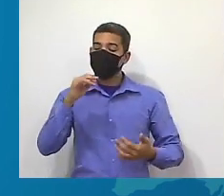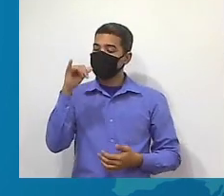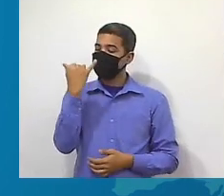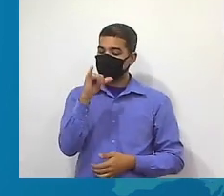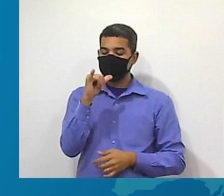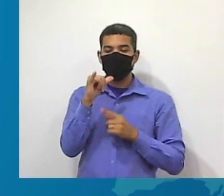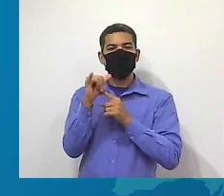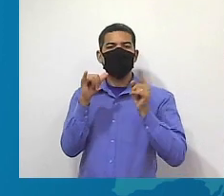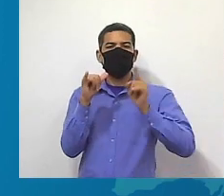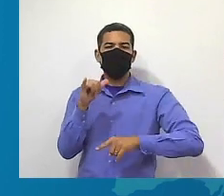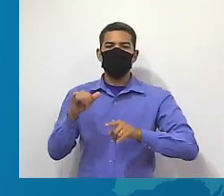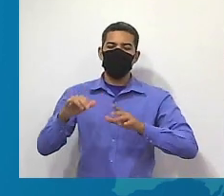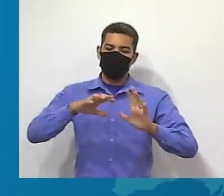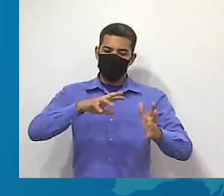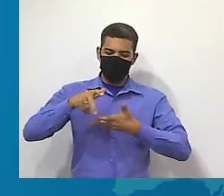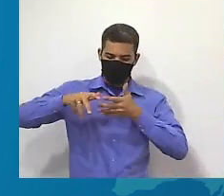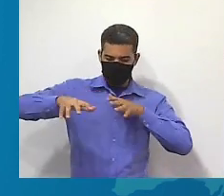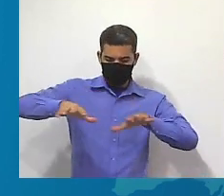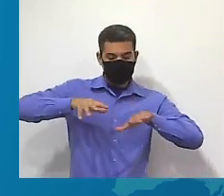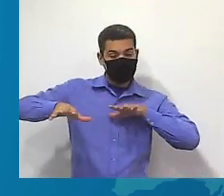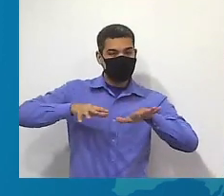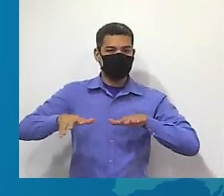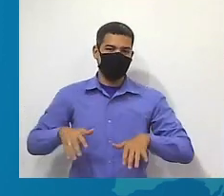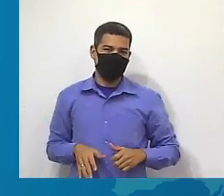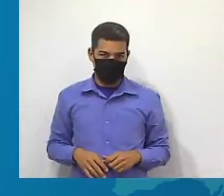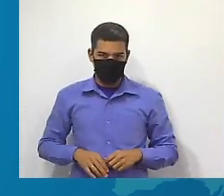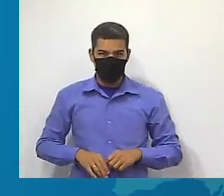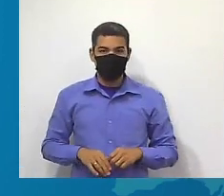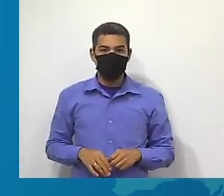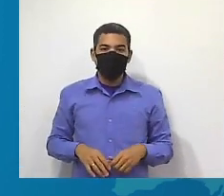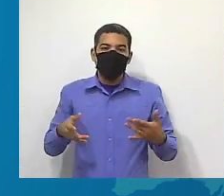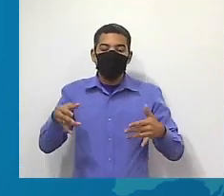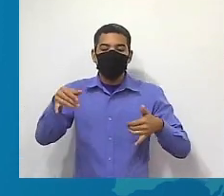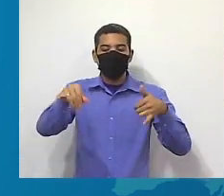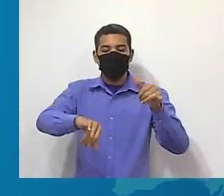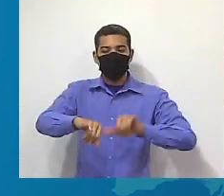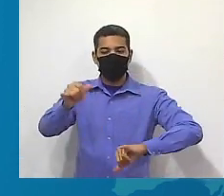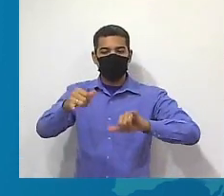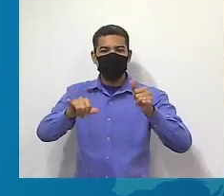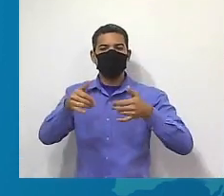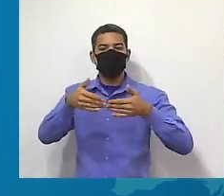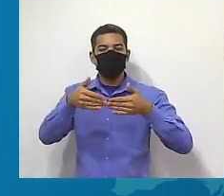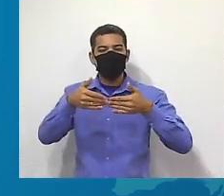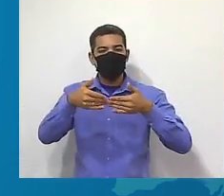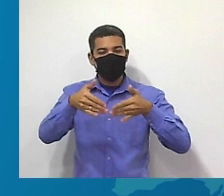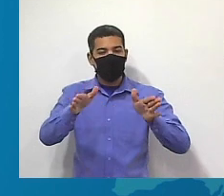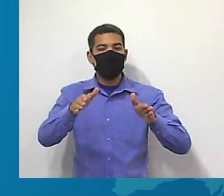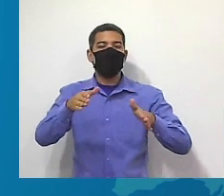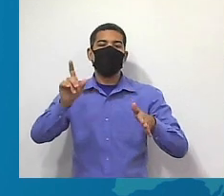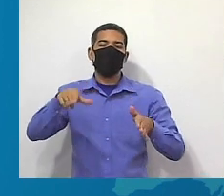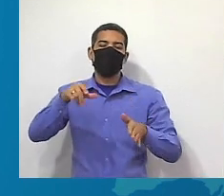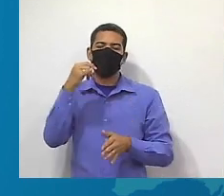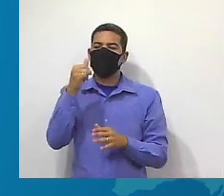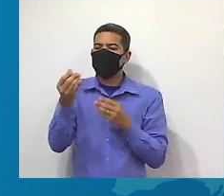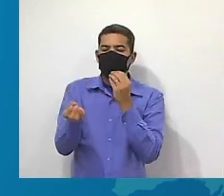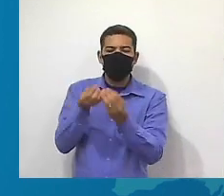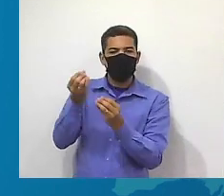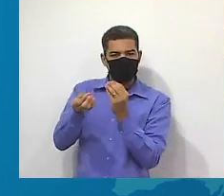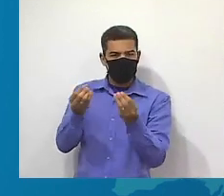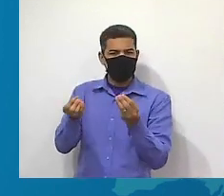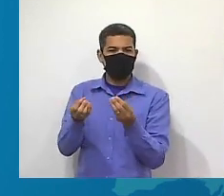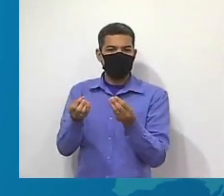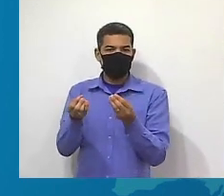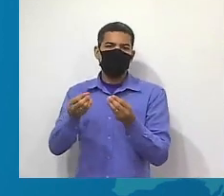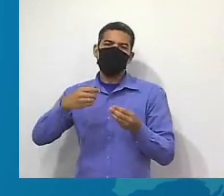mundo. Então, a gente vai aprender do ponto de vista químico de onde é que se origina essa energia. Lembrando aí que